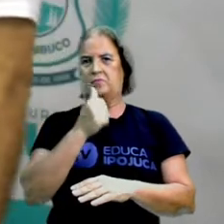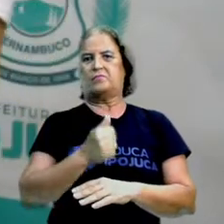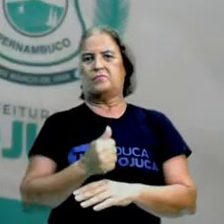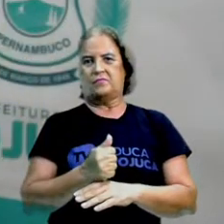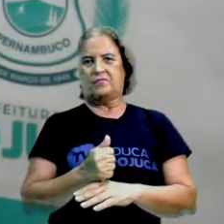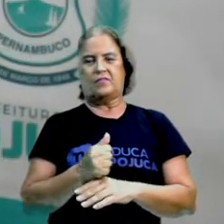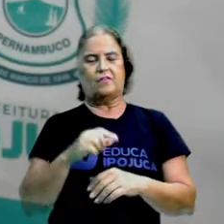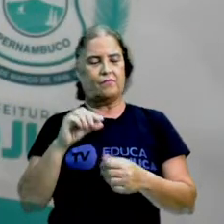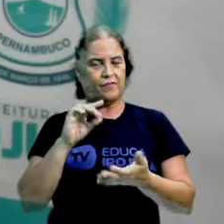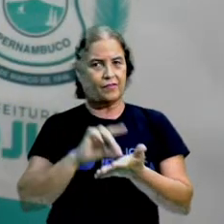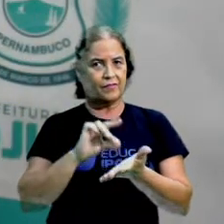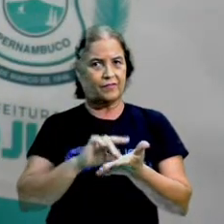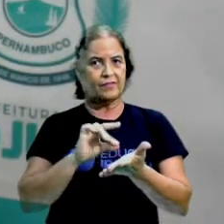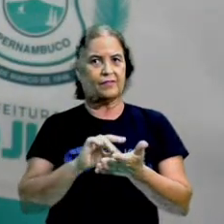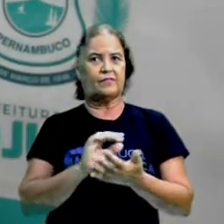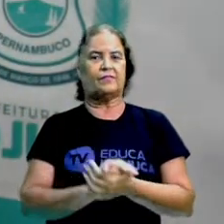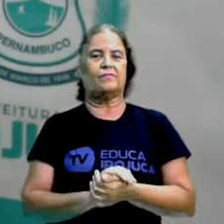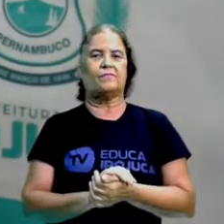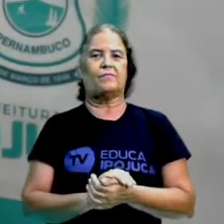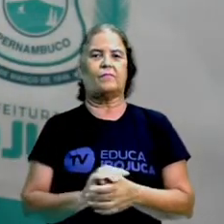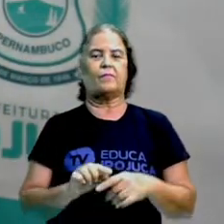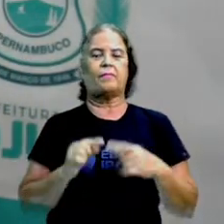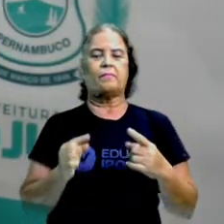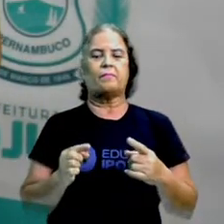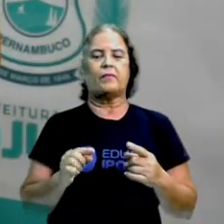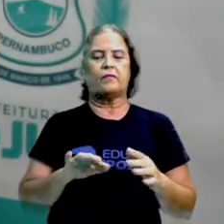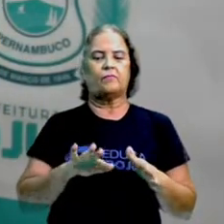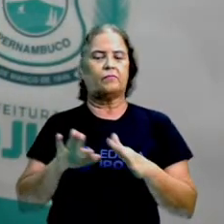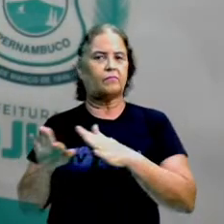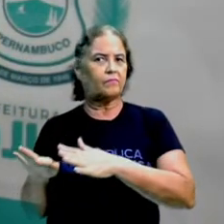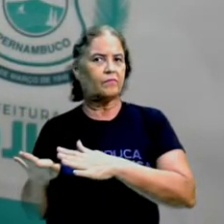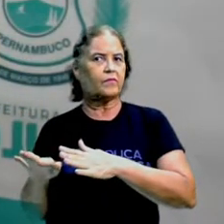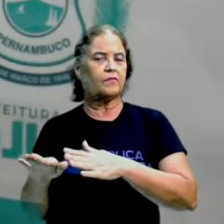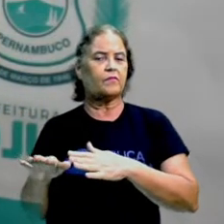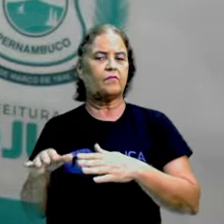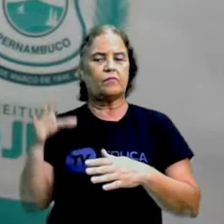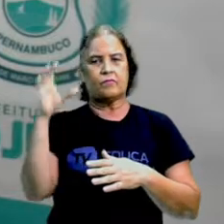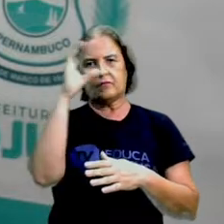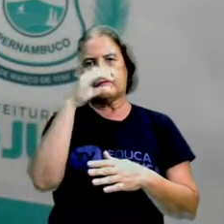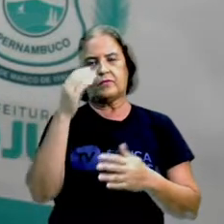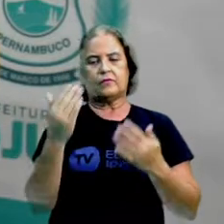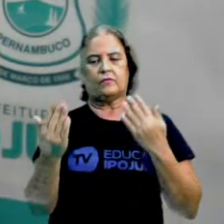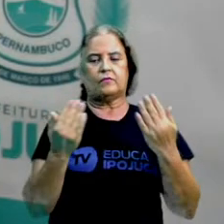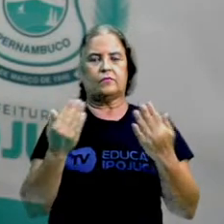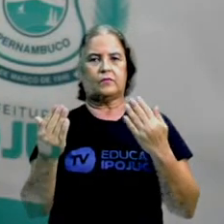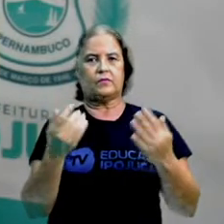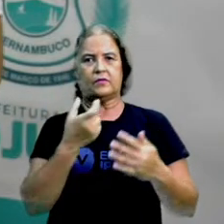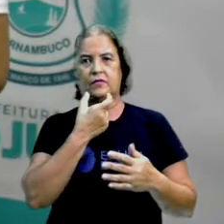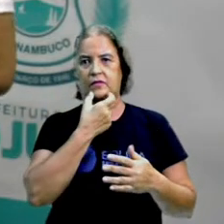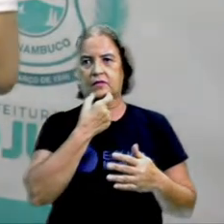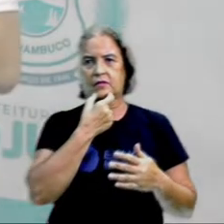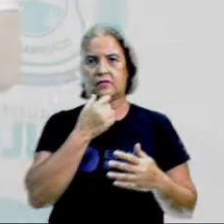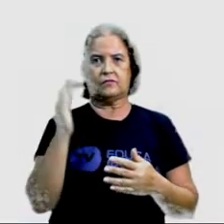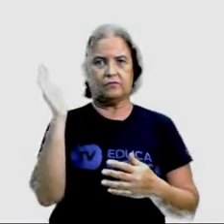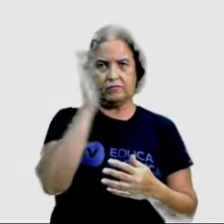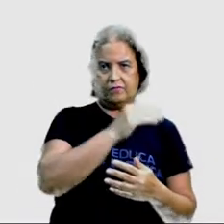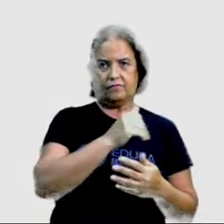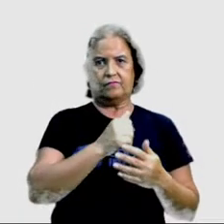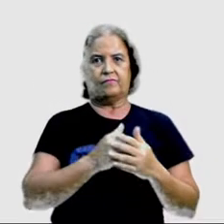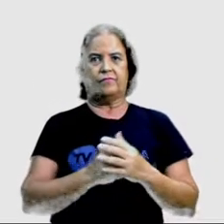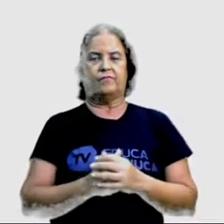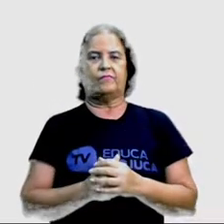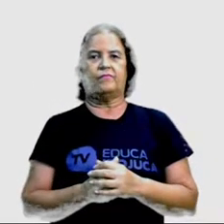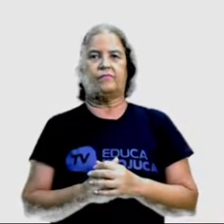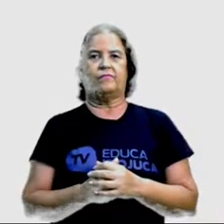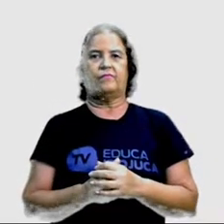vamos parar com isso aí, mas vamos aprender a fazer comparações em inglês. Bora lá!